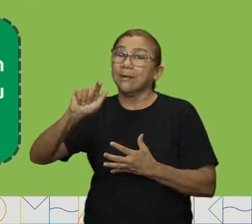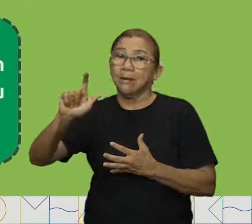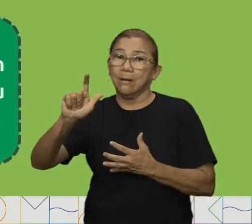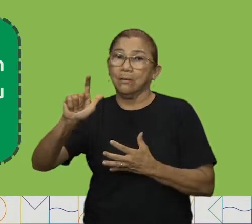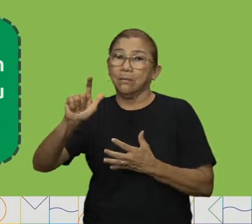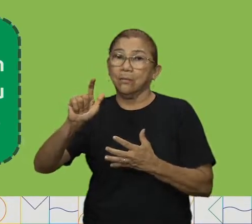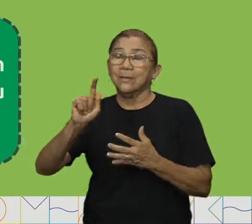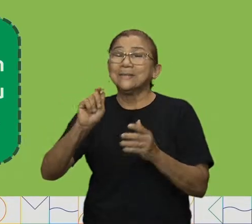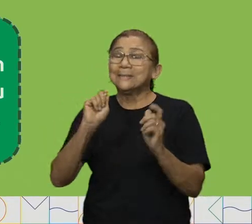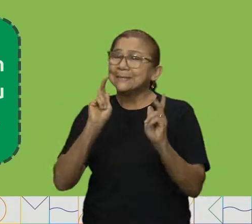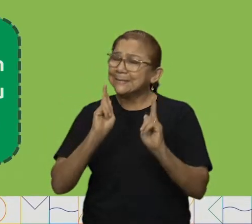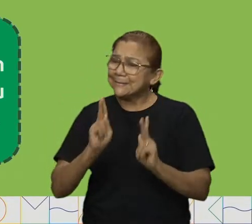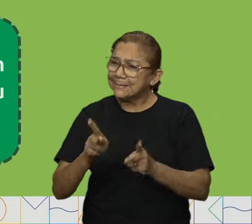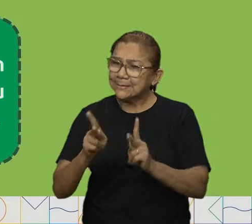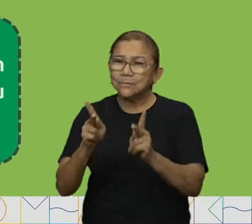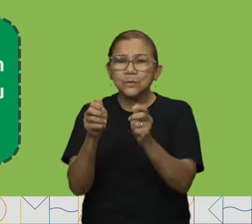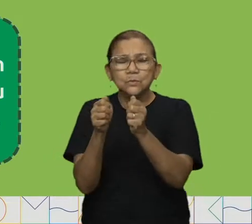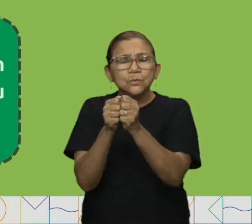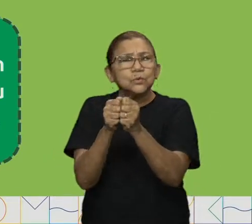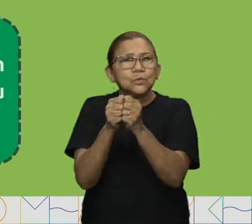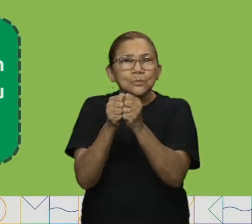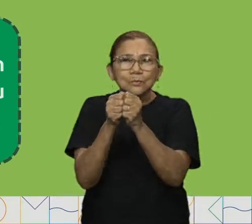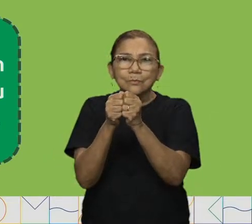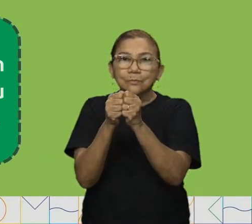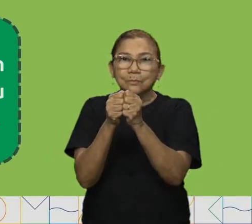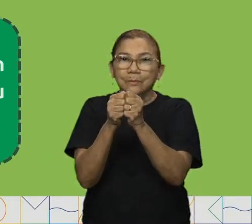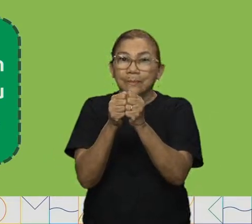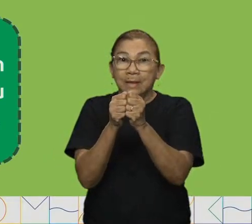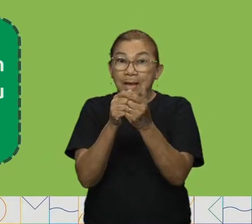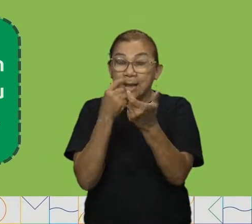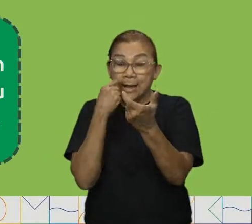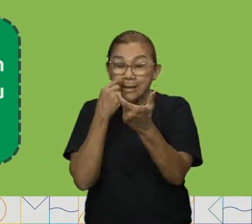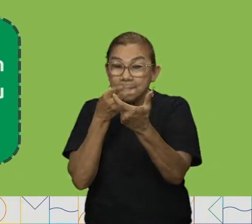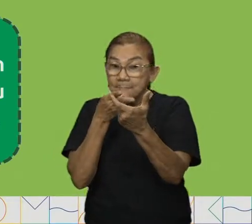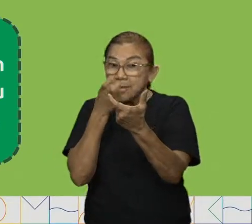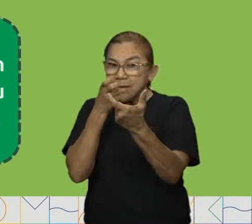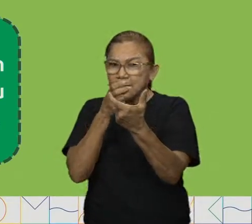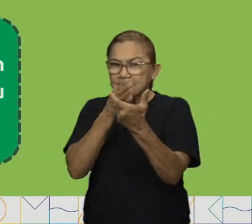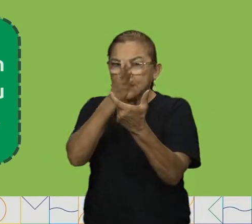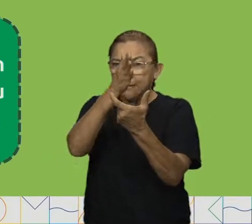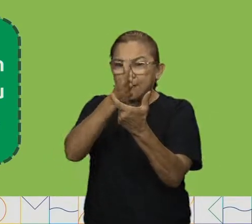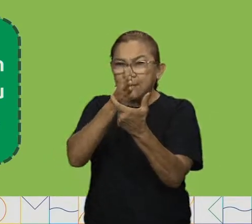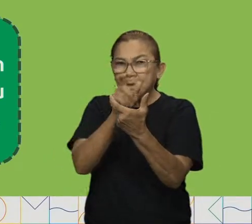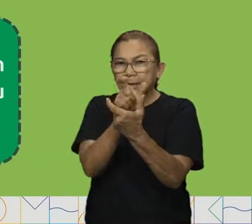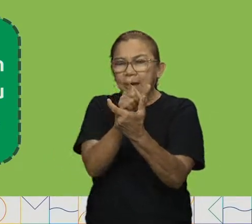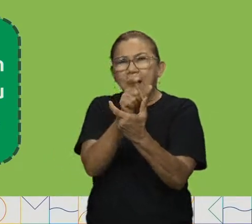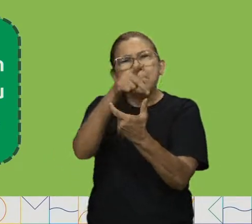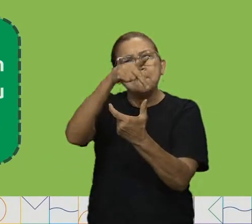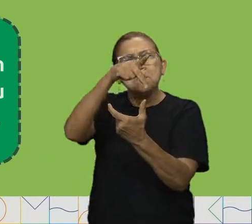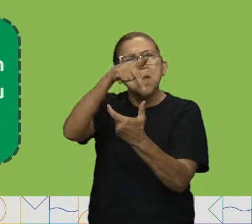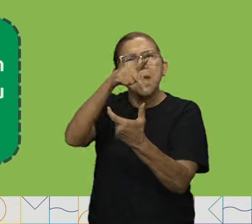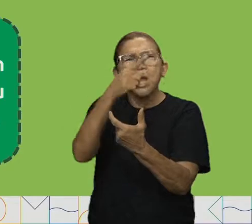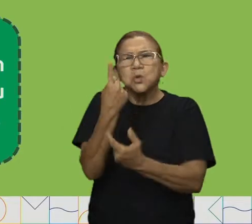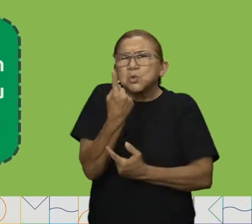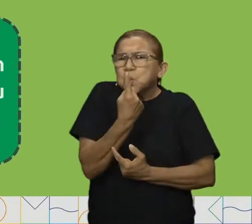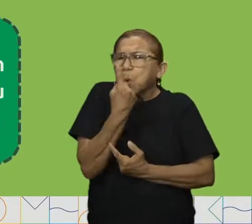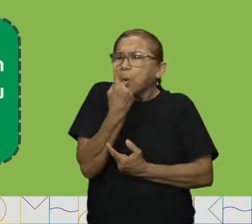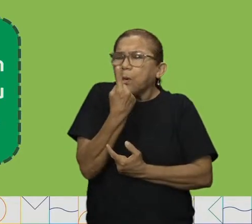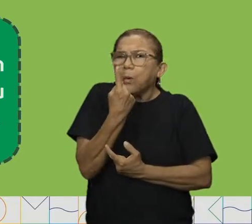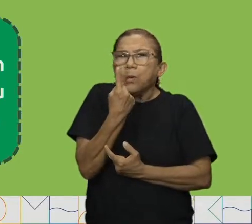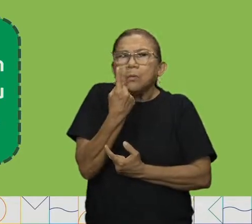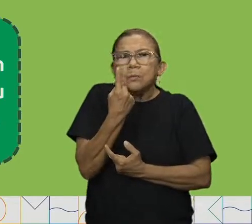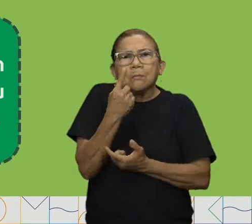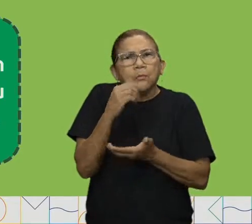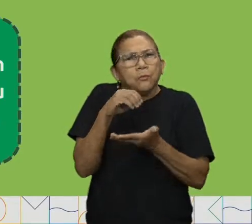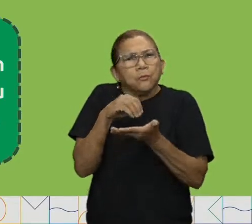um elemento obrigatório na sílaba. Se eu perceber que numa tarefa vocês colocaram o P sozinho, né, da